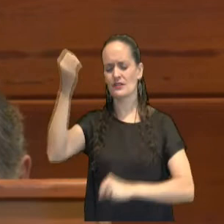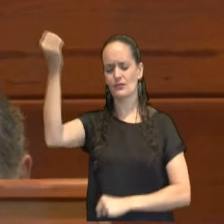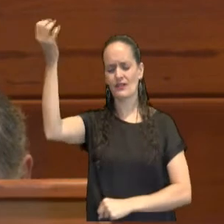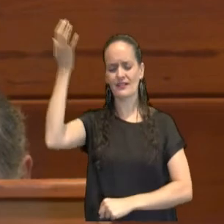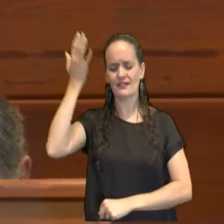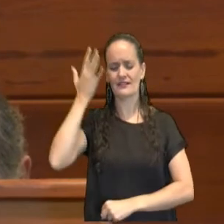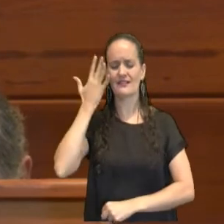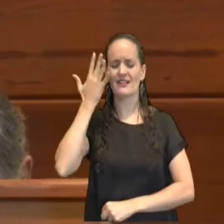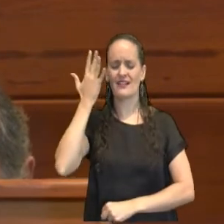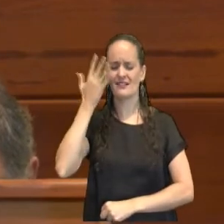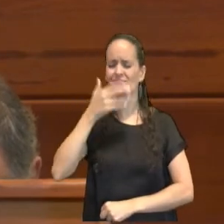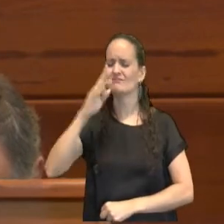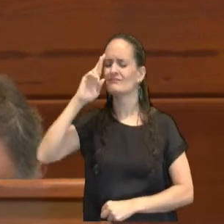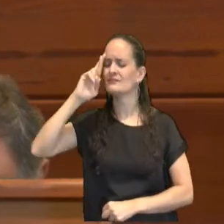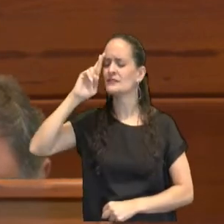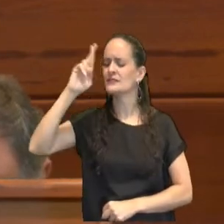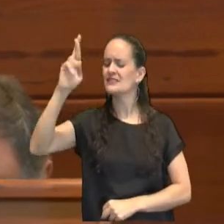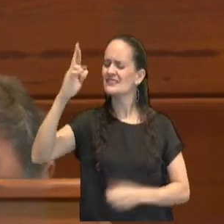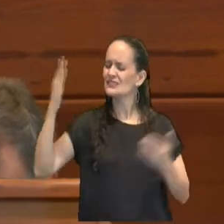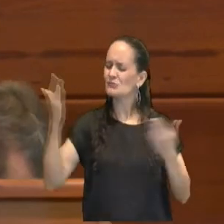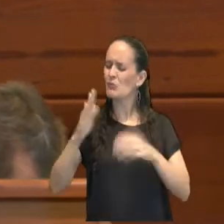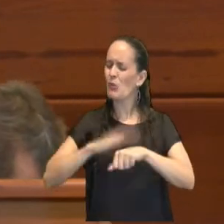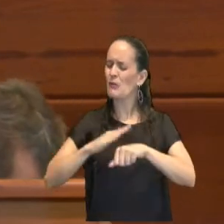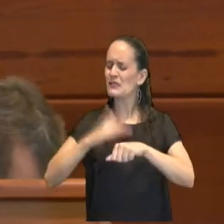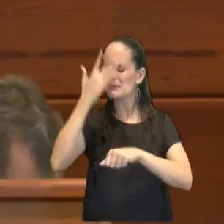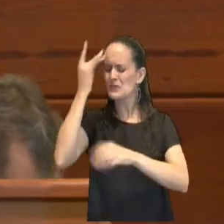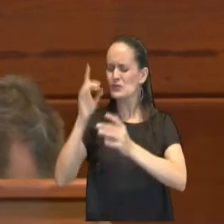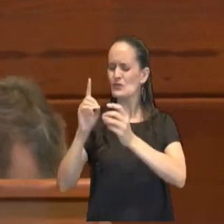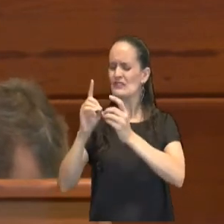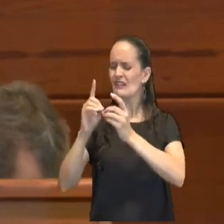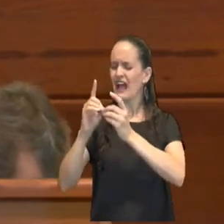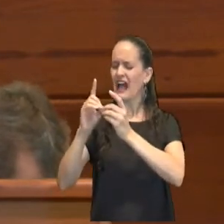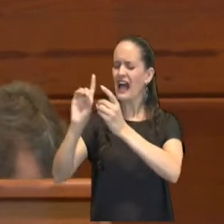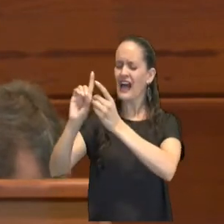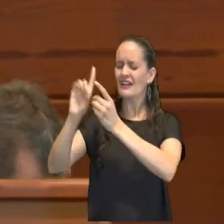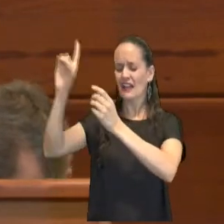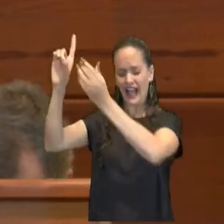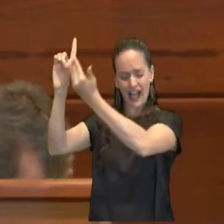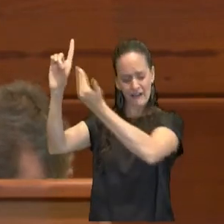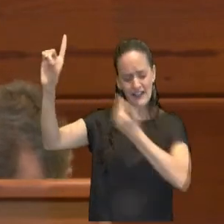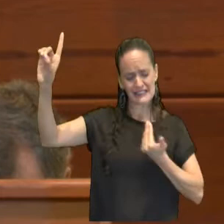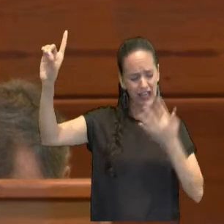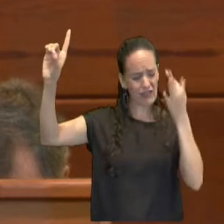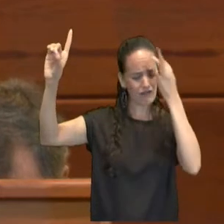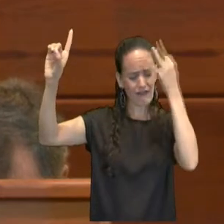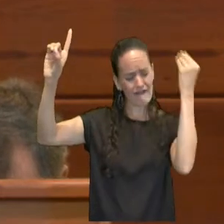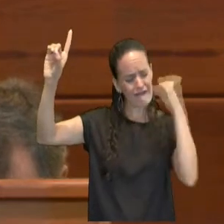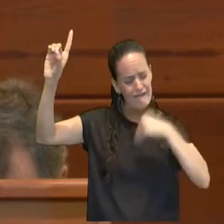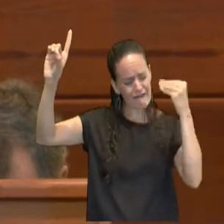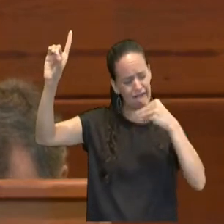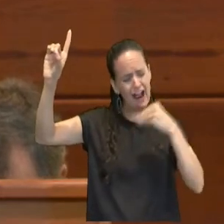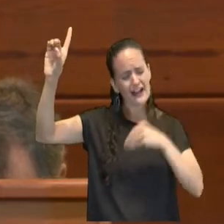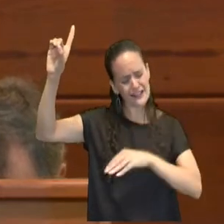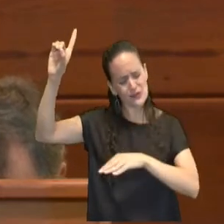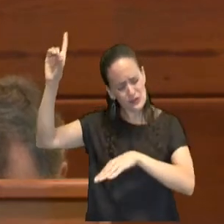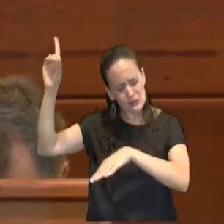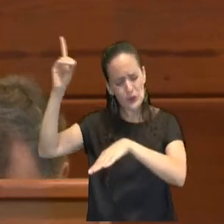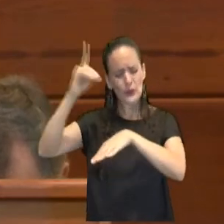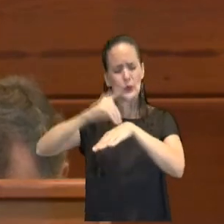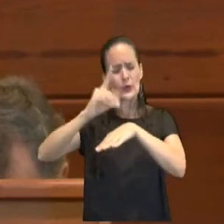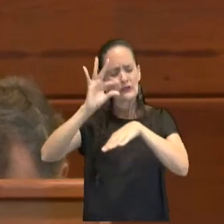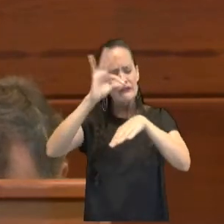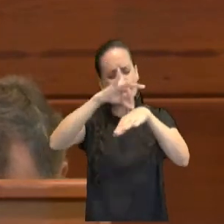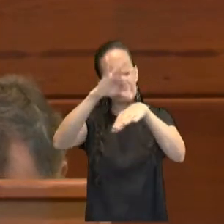graça. Visita, Senhor, aqueles que estão distantes de Ti, ó Deus, enfraquecidos na fé. Visita, Senhor, e aqueça-lhes